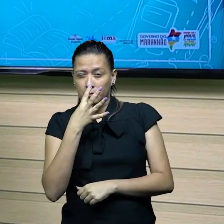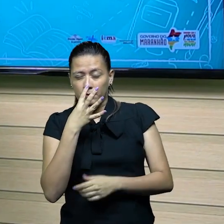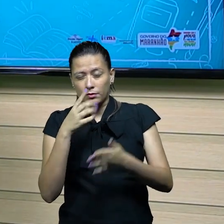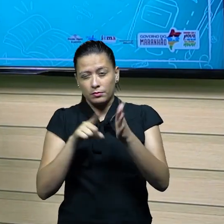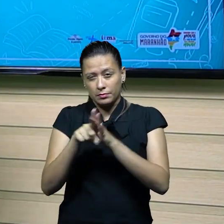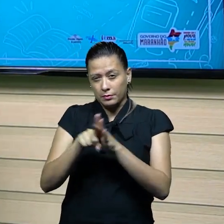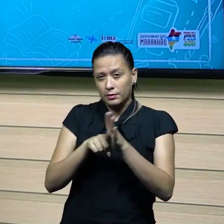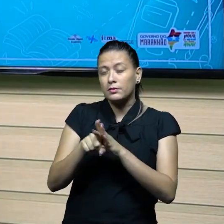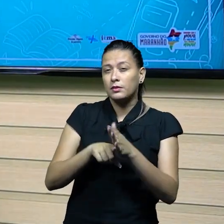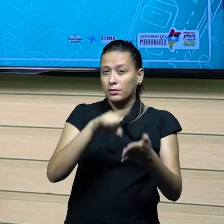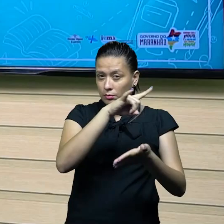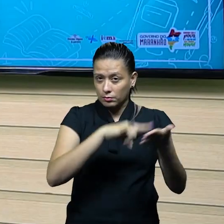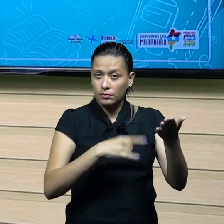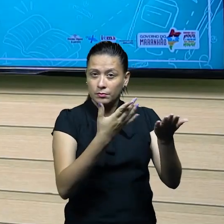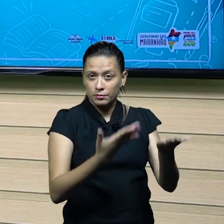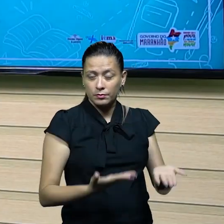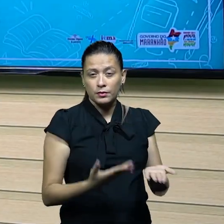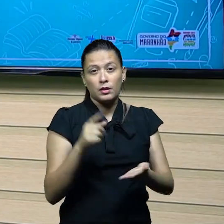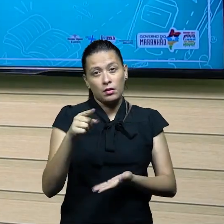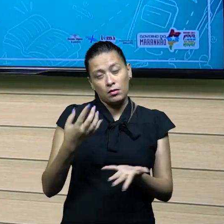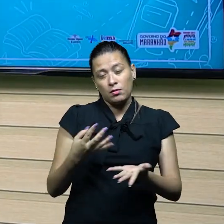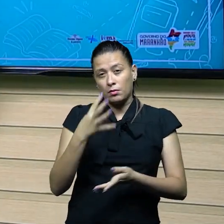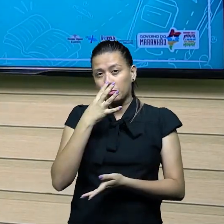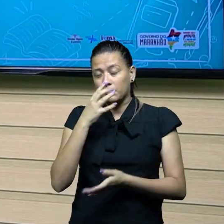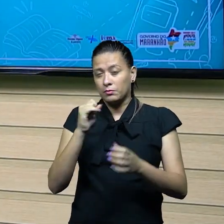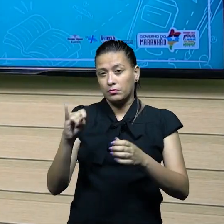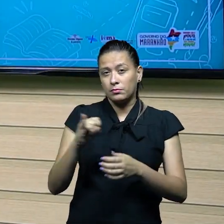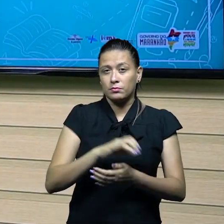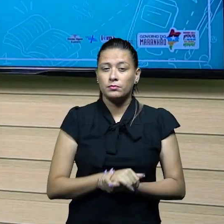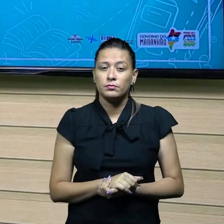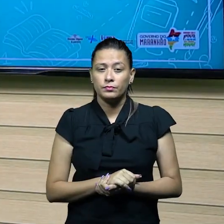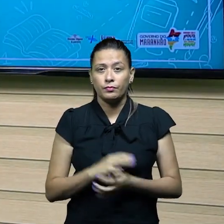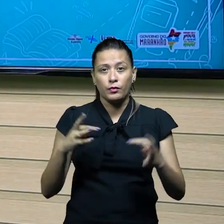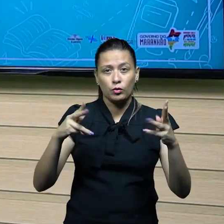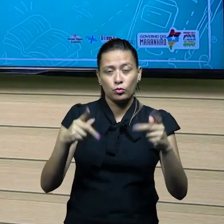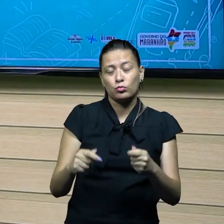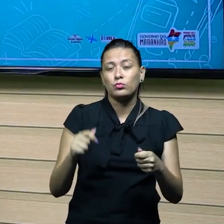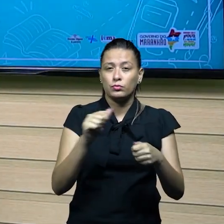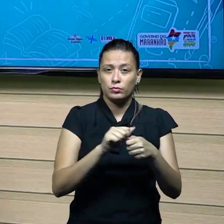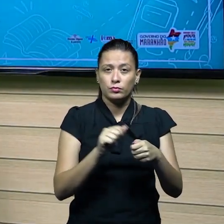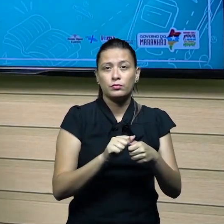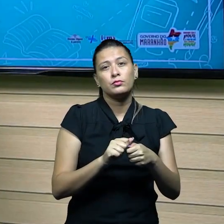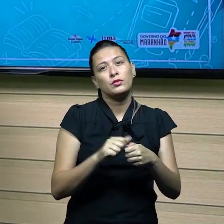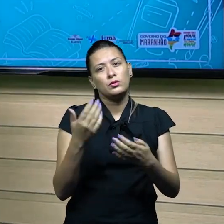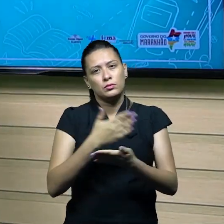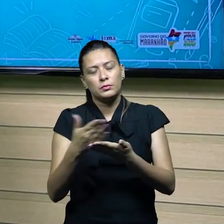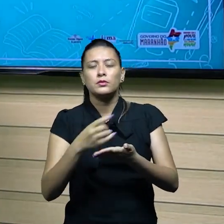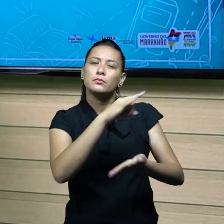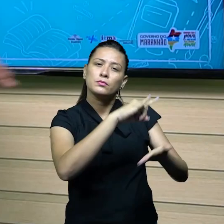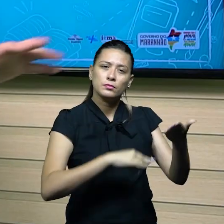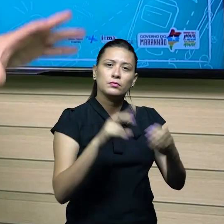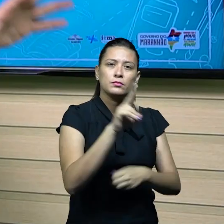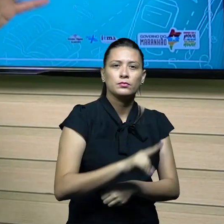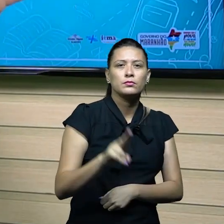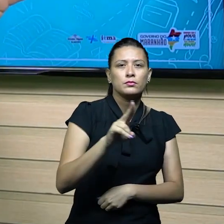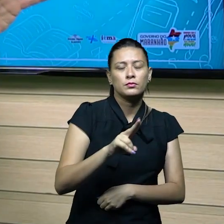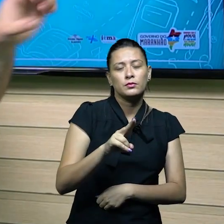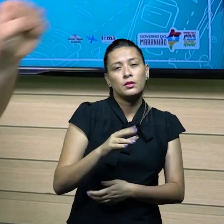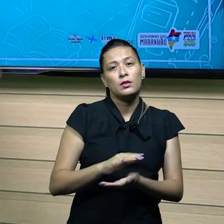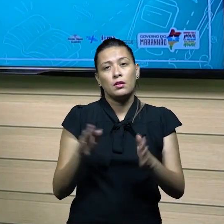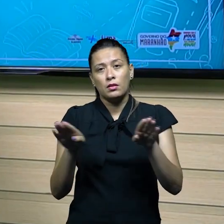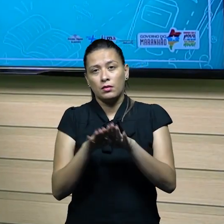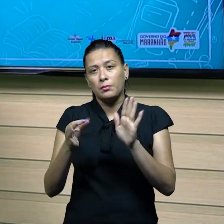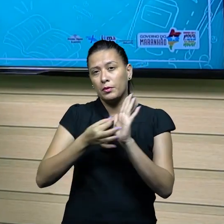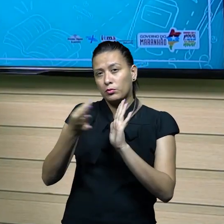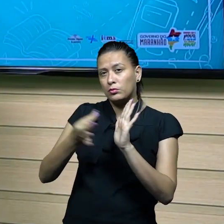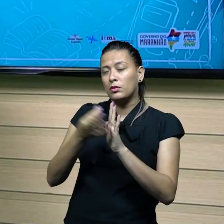aquilo que foi colocado, tudo aquilo que foi feito, a partir dessa documentação e essa análise de dados feito pela contabilidade, consegue dizer se aquela empresa está tendo lucro